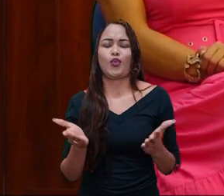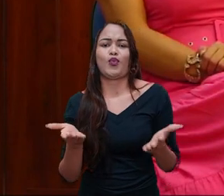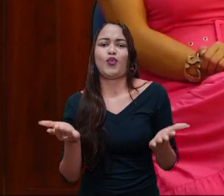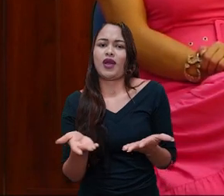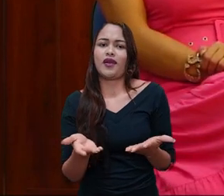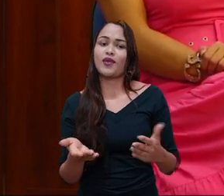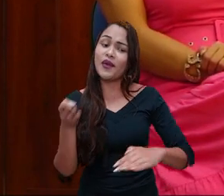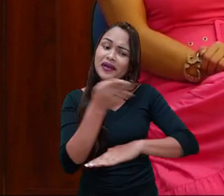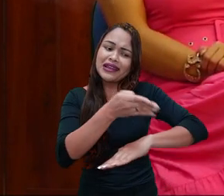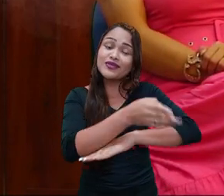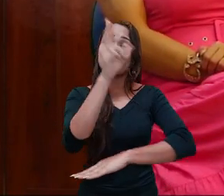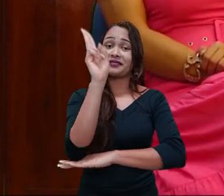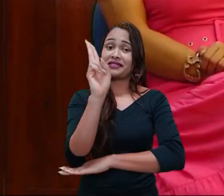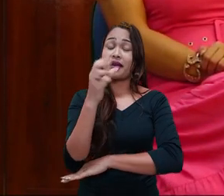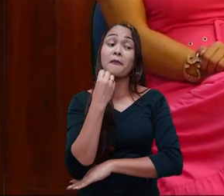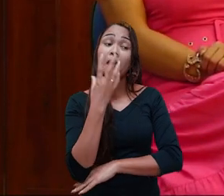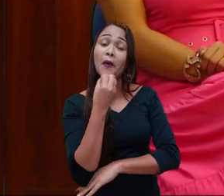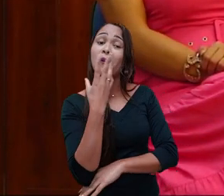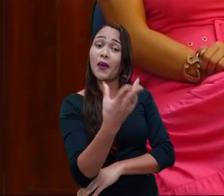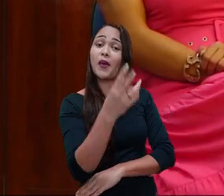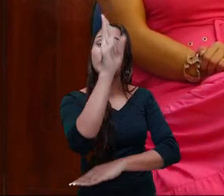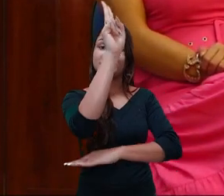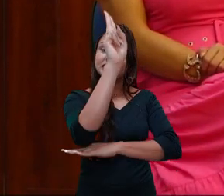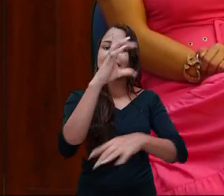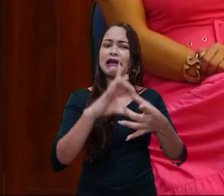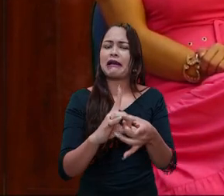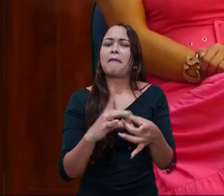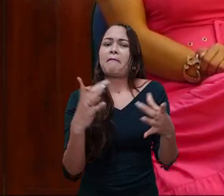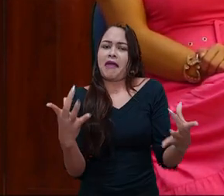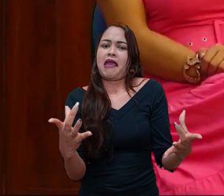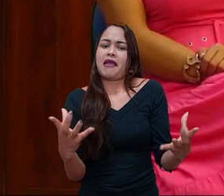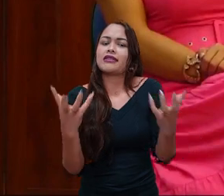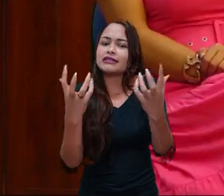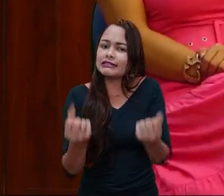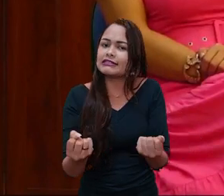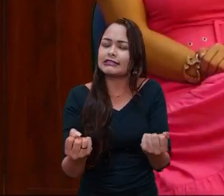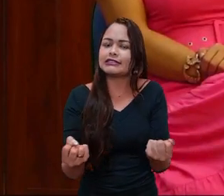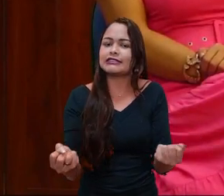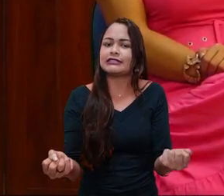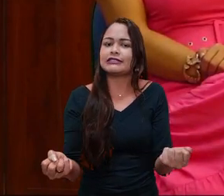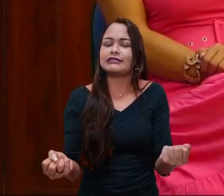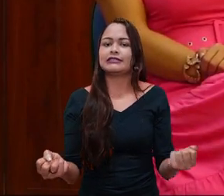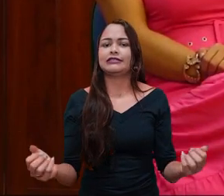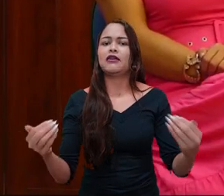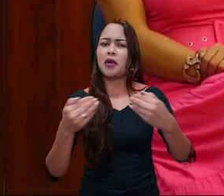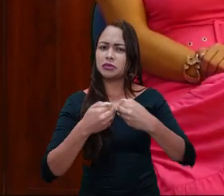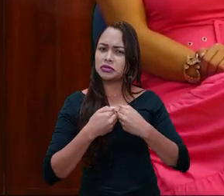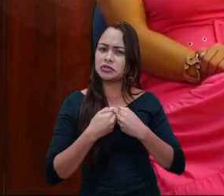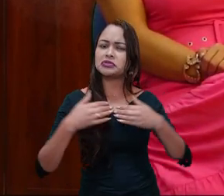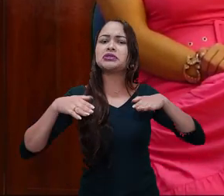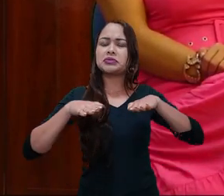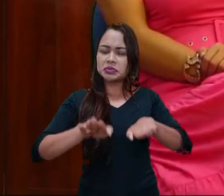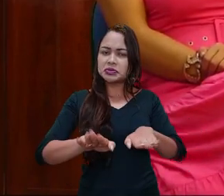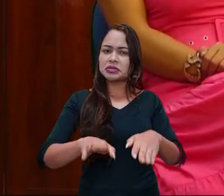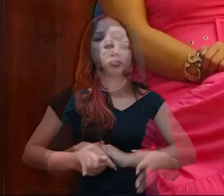na universidade. E que bom que as universidades estão abertas, e estão se envolvendo nessa questão da